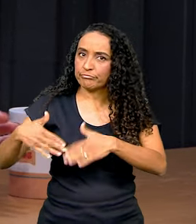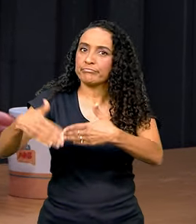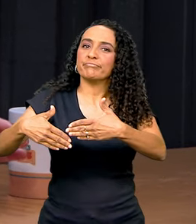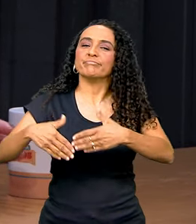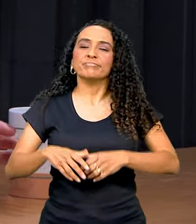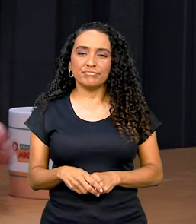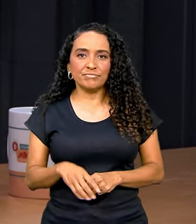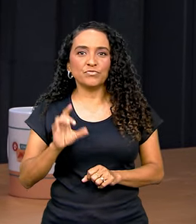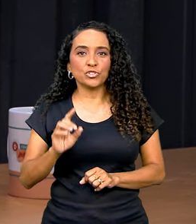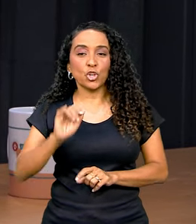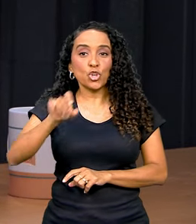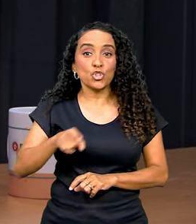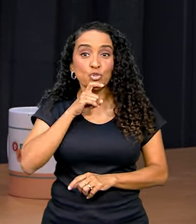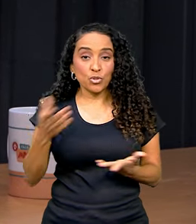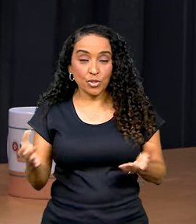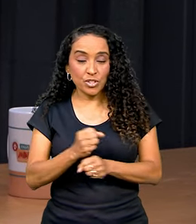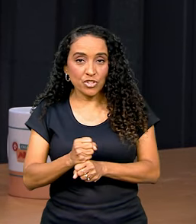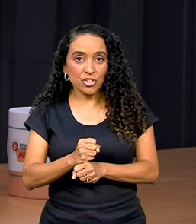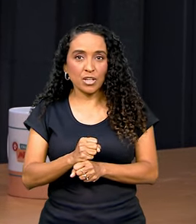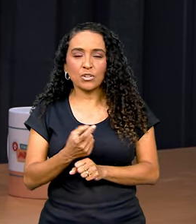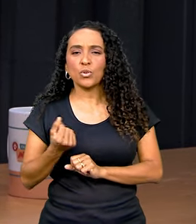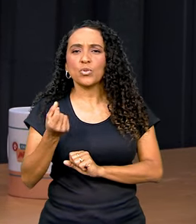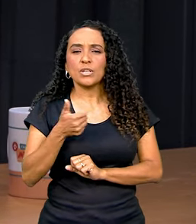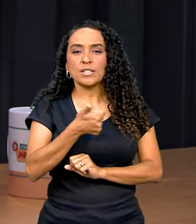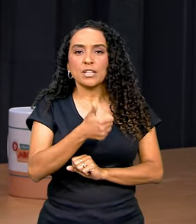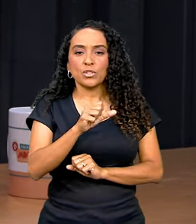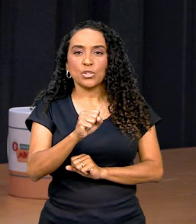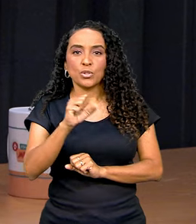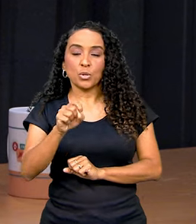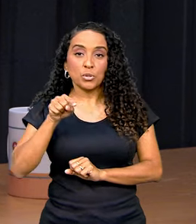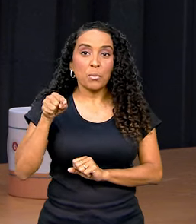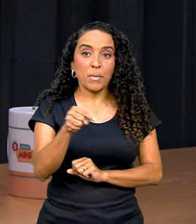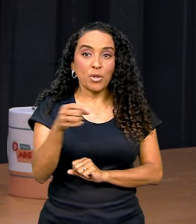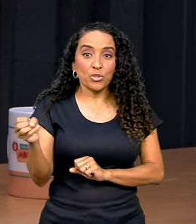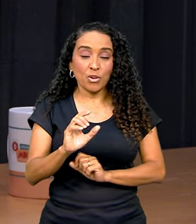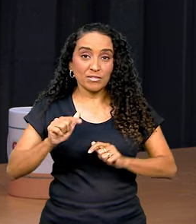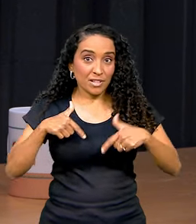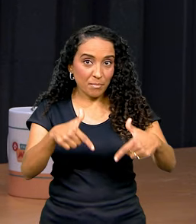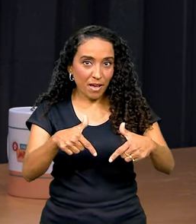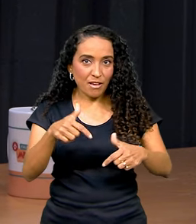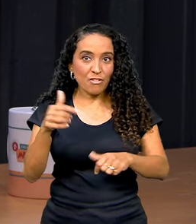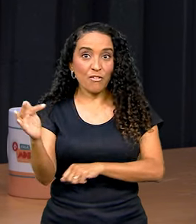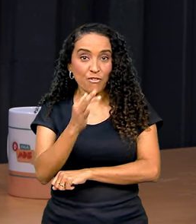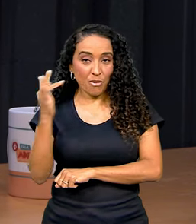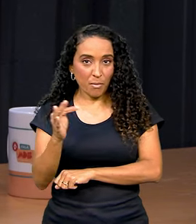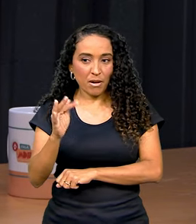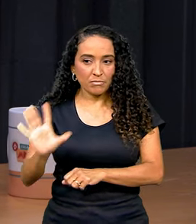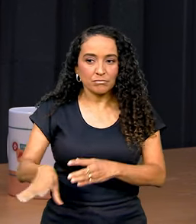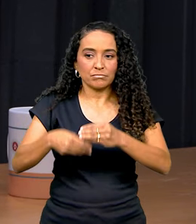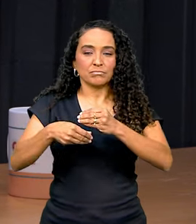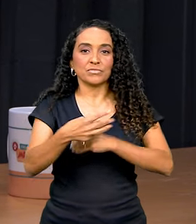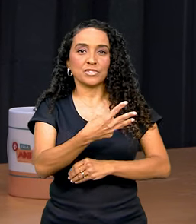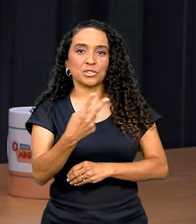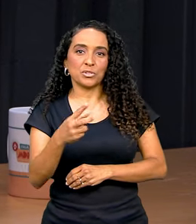segue em crescimento só em julho deste ano o saldo foram 188.000 novos empregos formais um